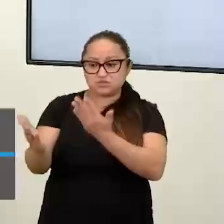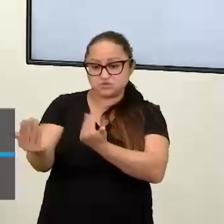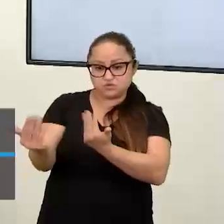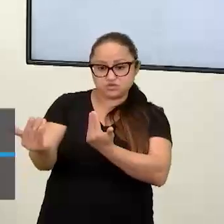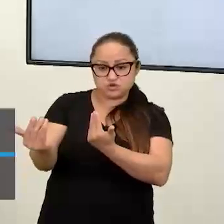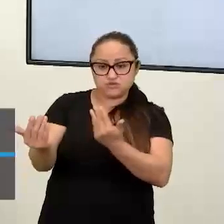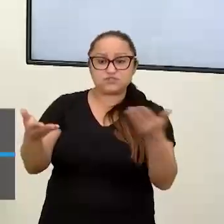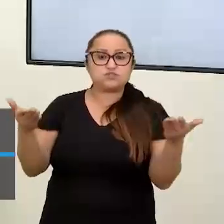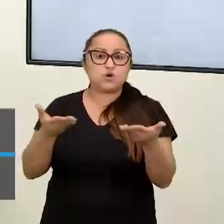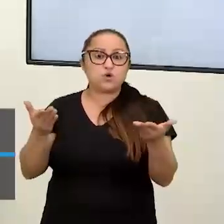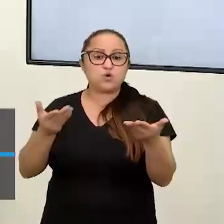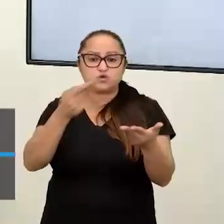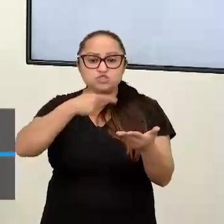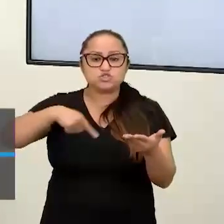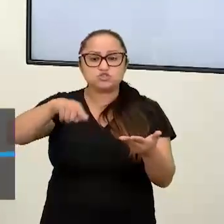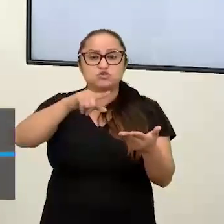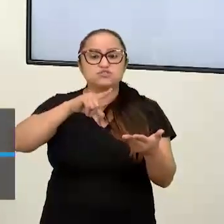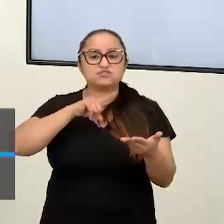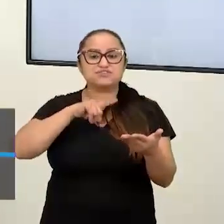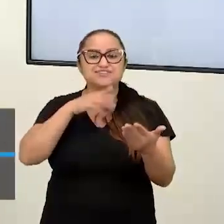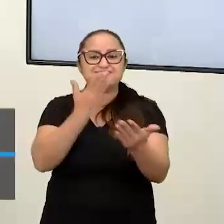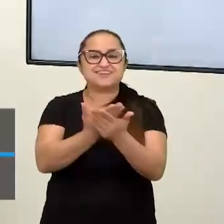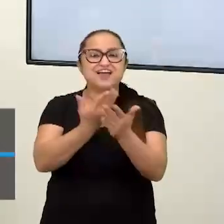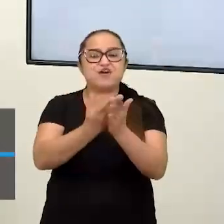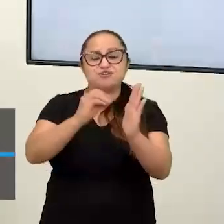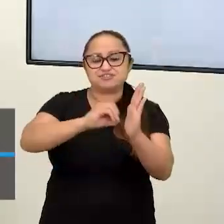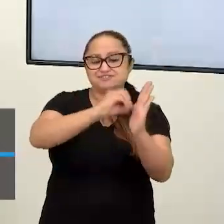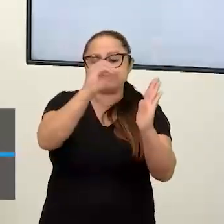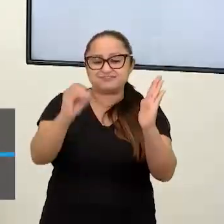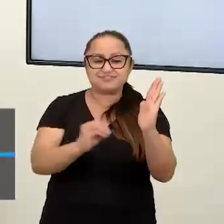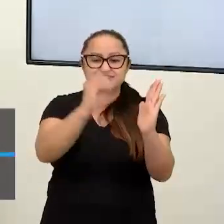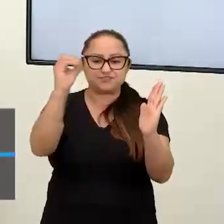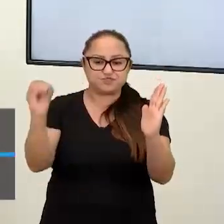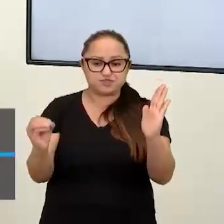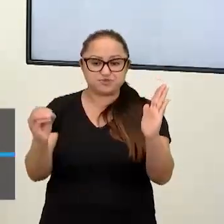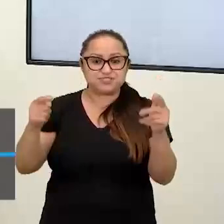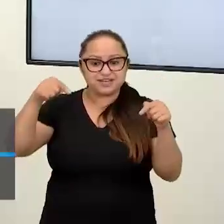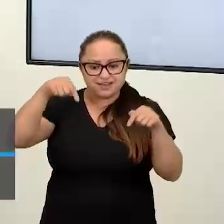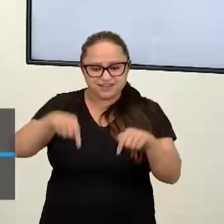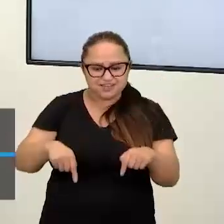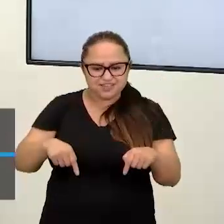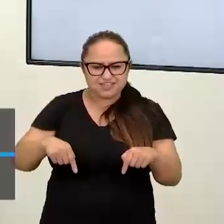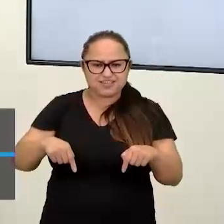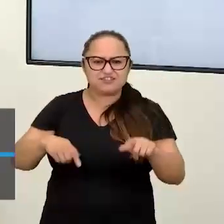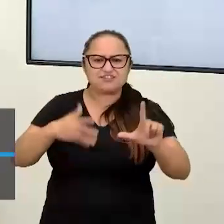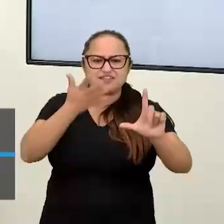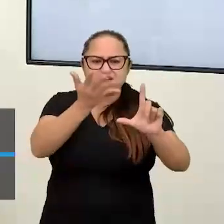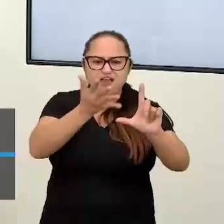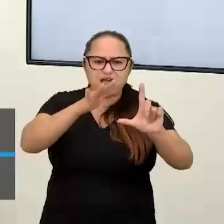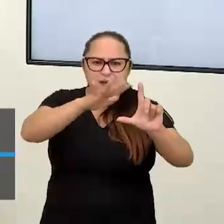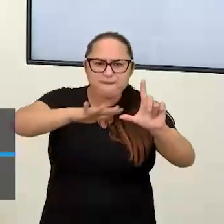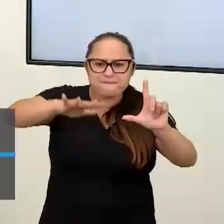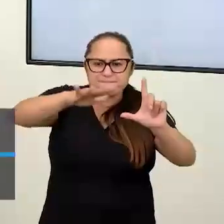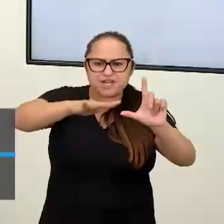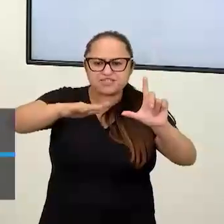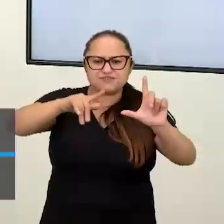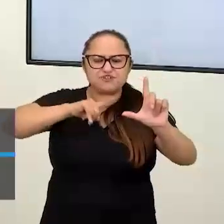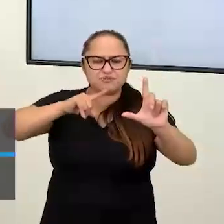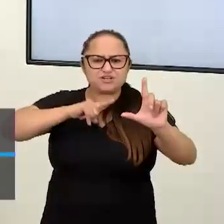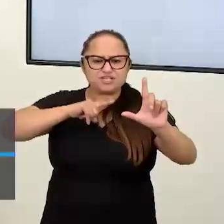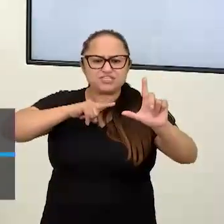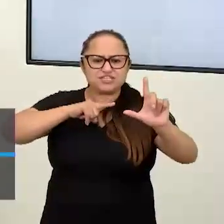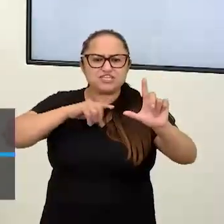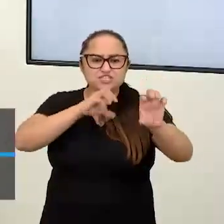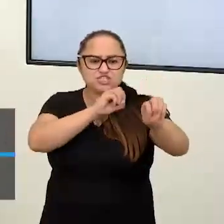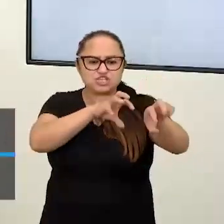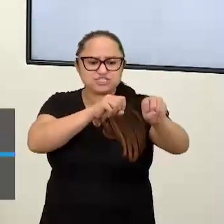jovens, se hoje nós estamos dentro de uma aula no Centro de Mídias, né, que é essa grande plataforma de educação remota,